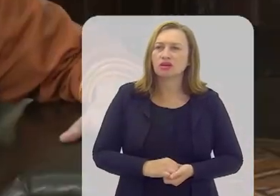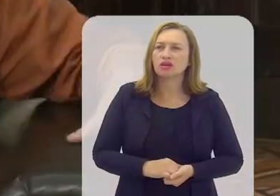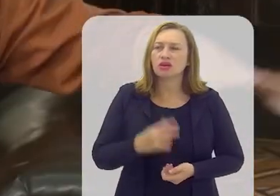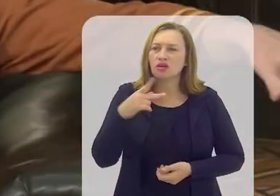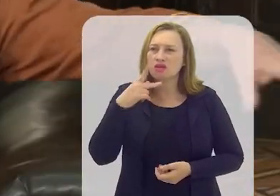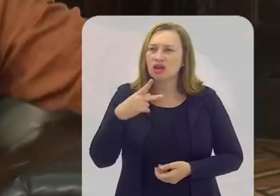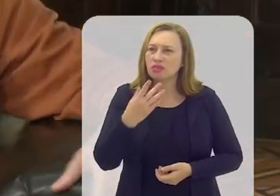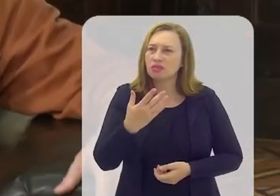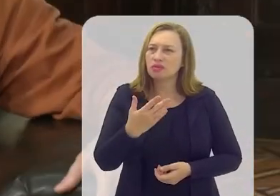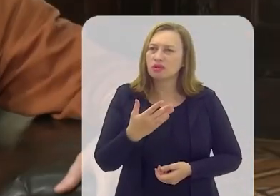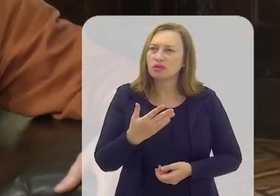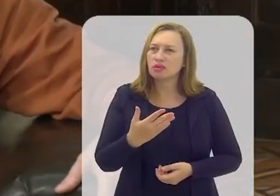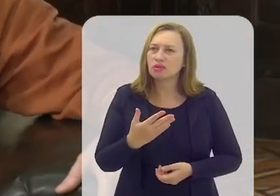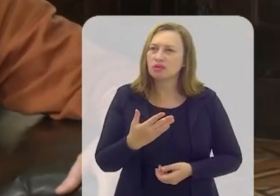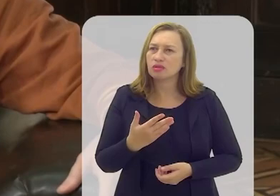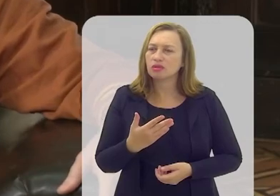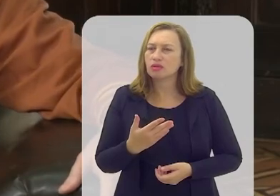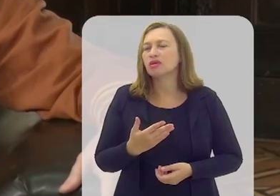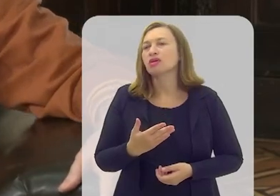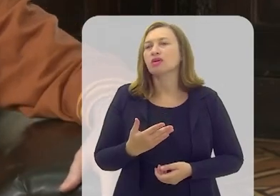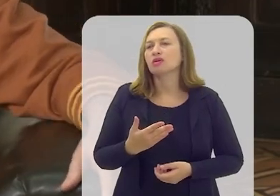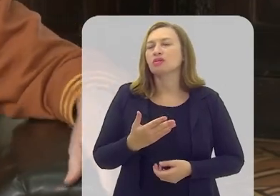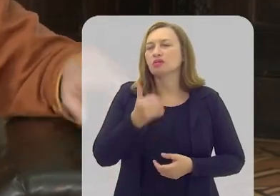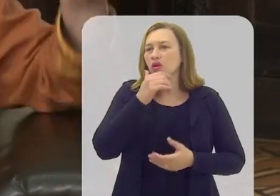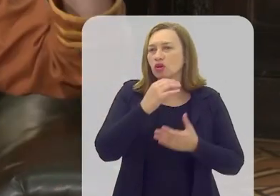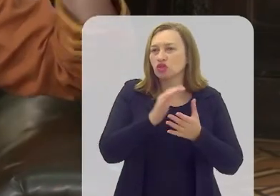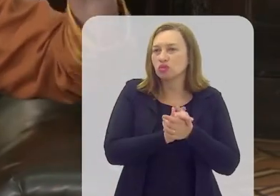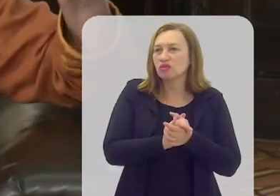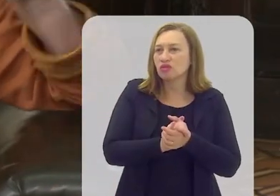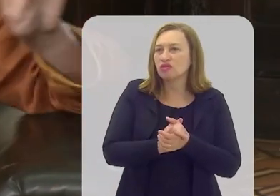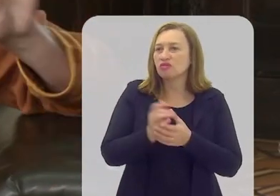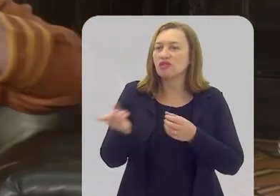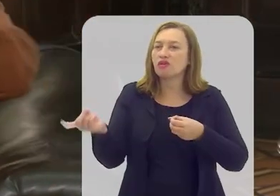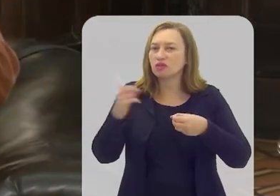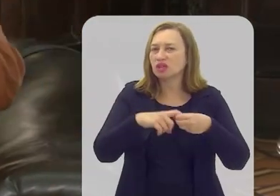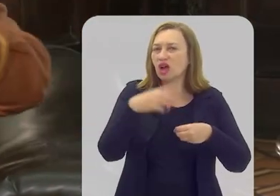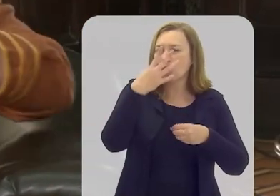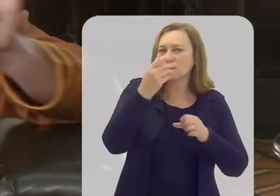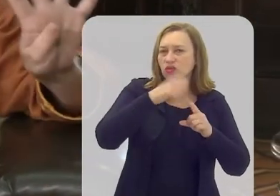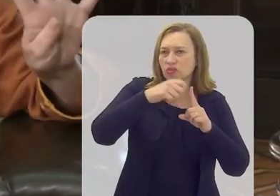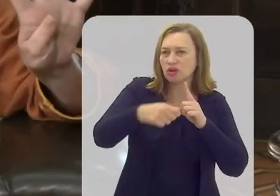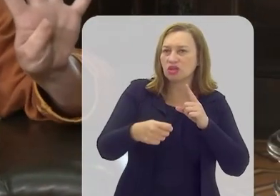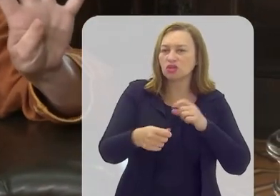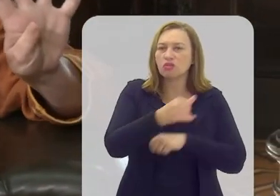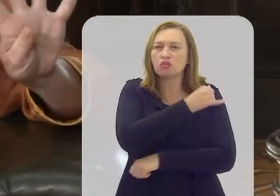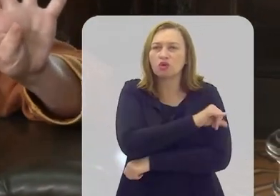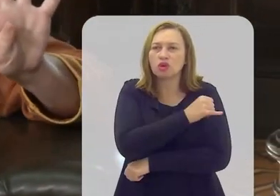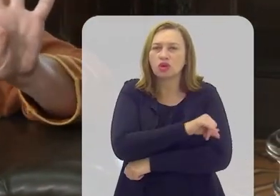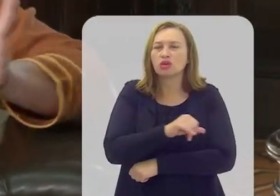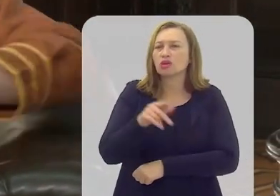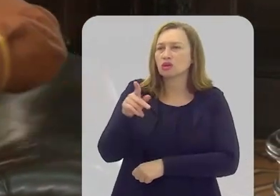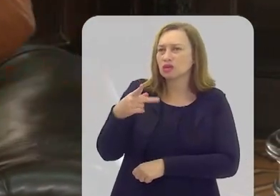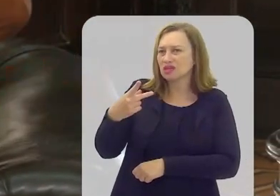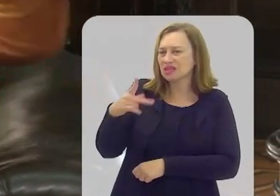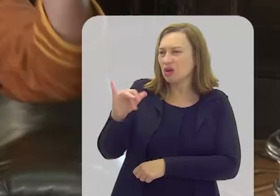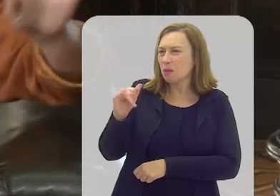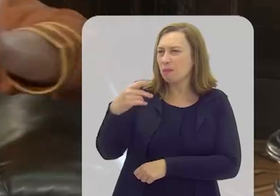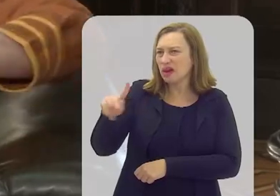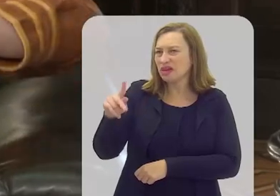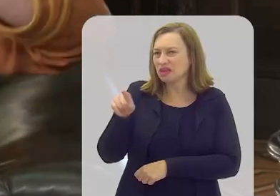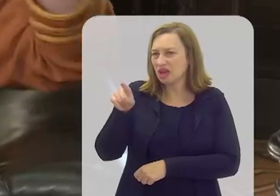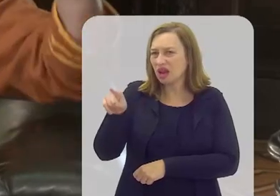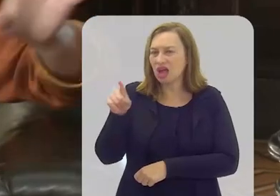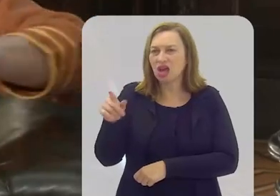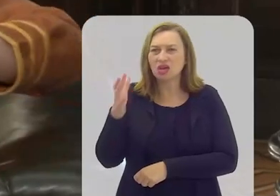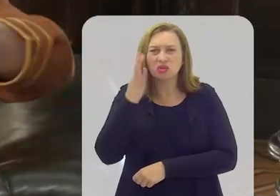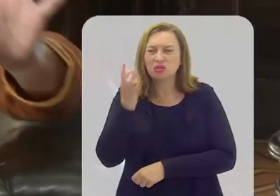ano lá. Aí eu falei para o meu marido falou assim para mim, Alana, você vai voltar daqui a 4 meses para o Rio, e seu pai está lá, você... Eu falei,